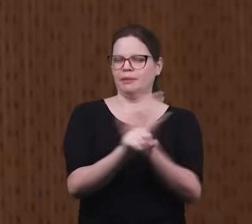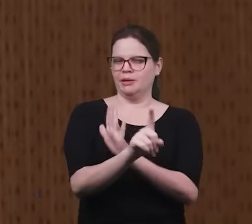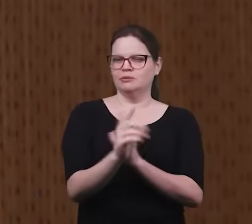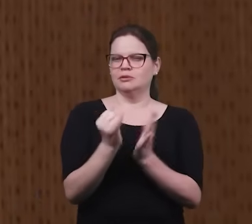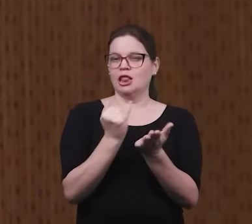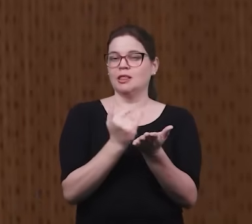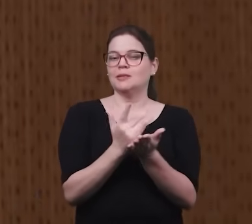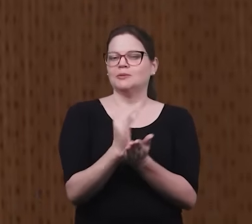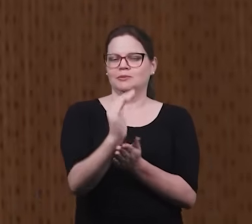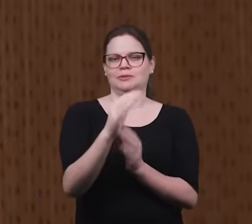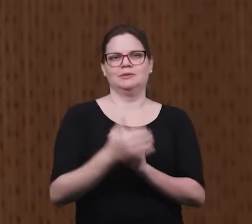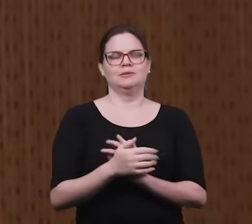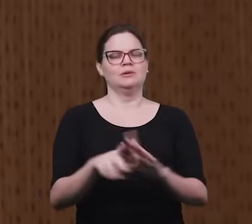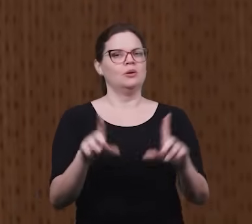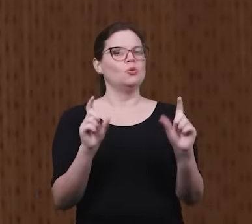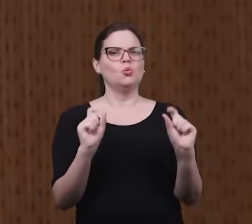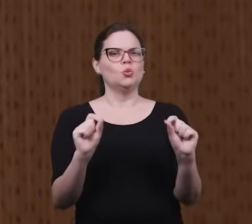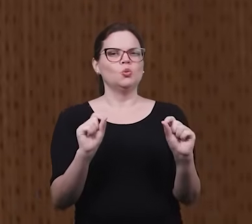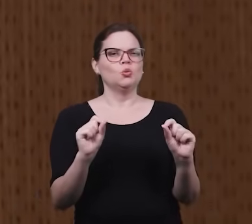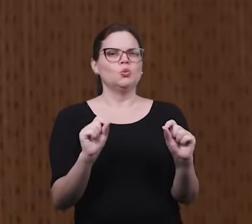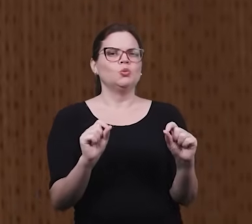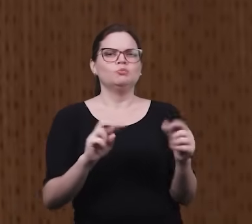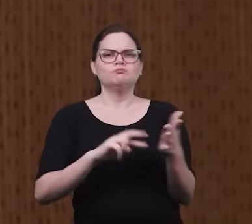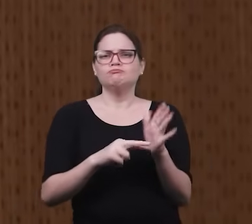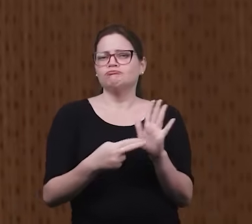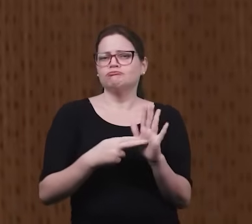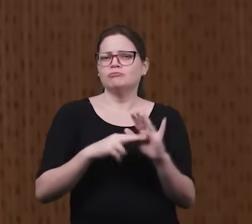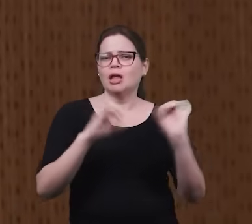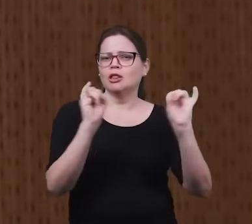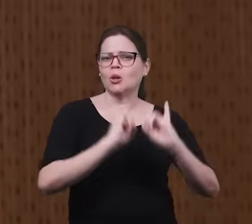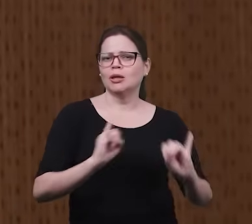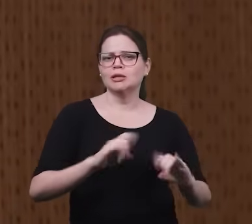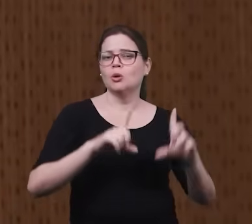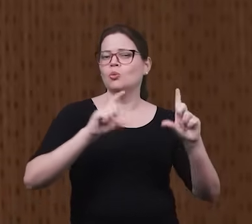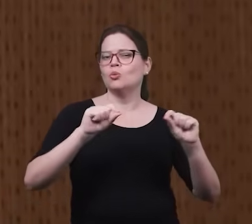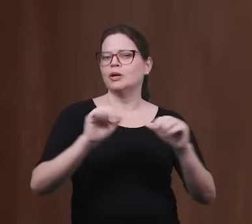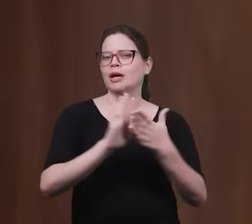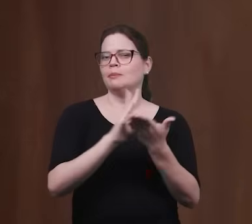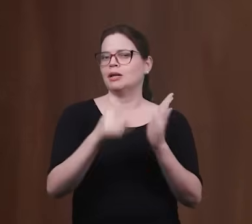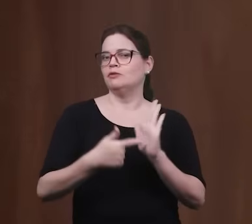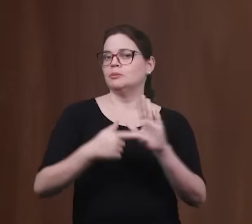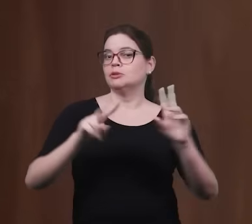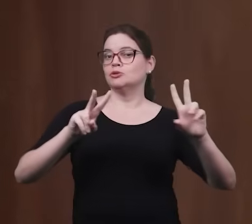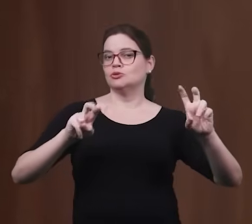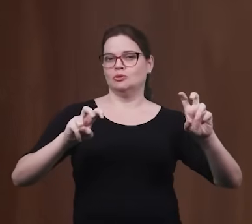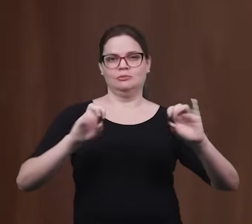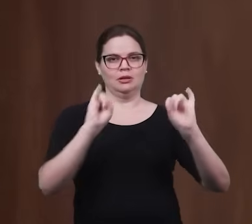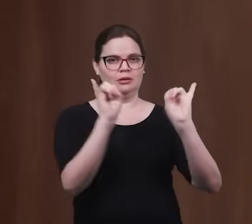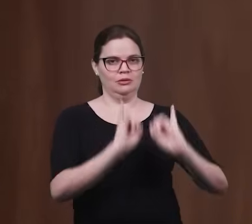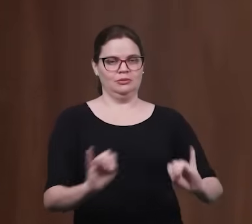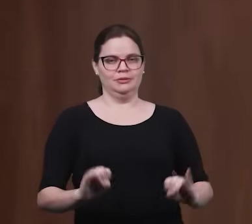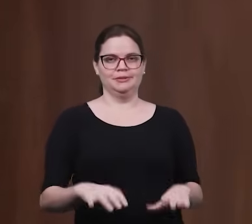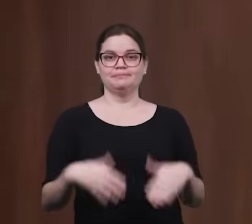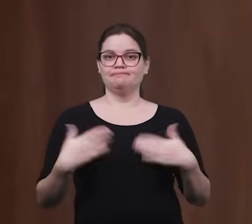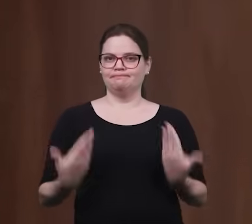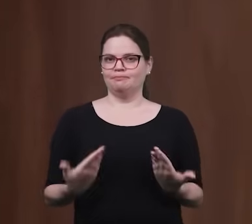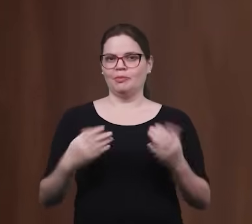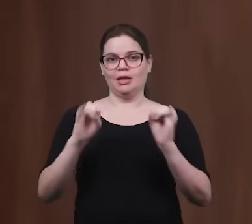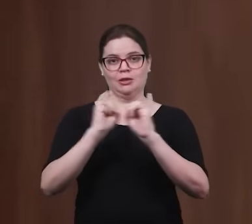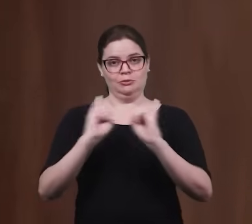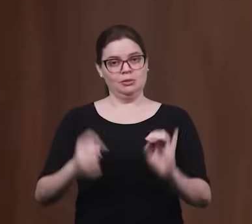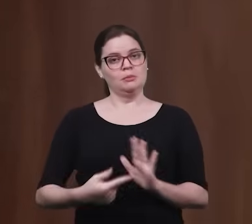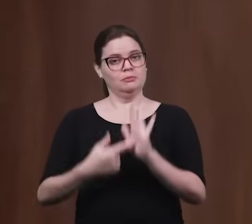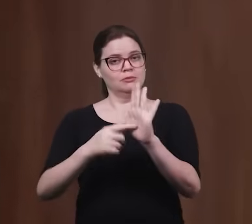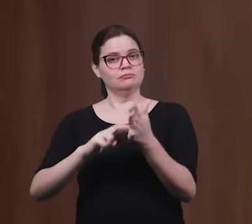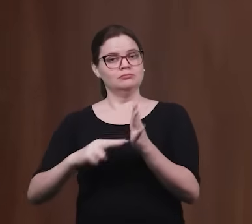gente começar esse programa, que é o seguinte: o que é a idolatria segundo a Bíblia? Segundo a Bíblia, a idolatria é